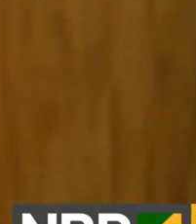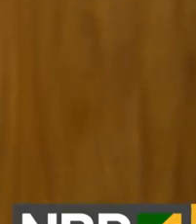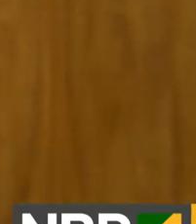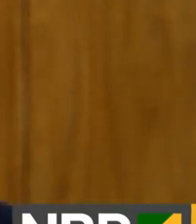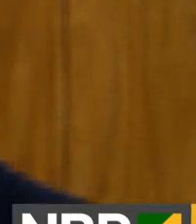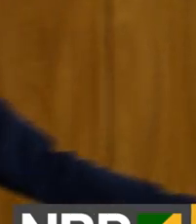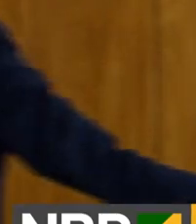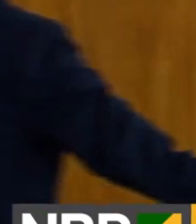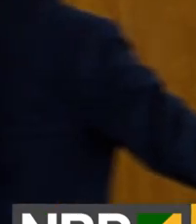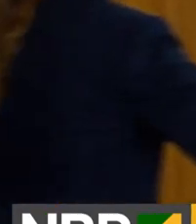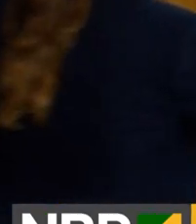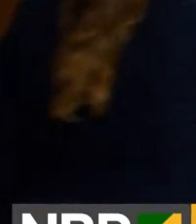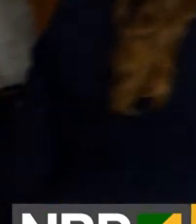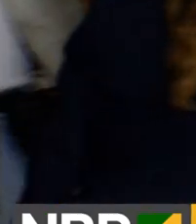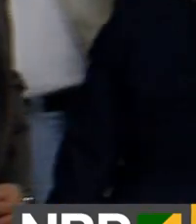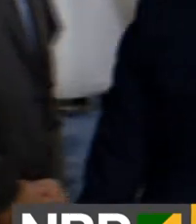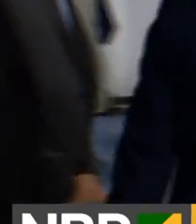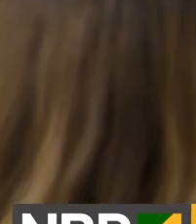ó